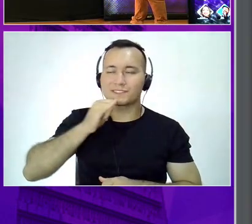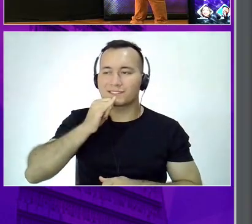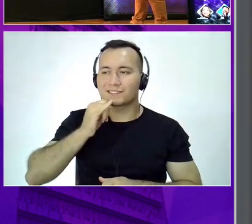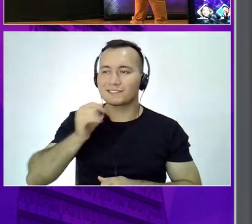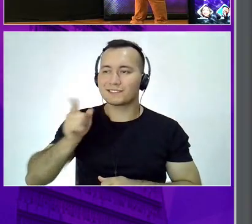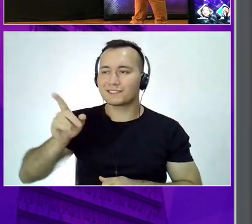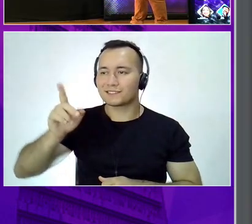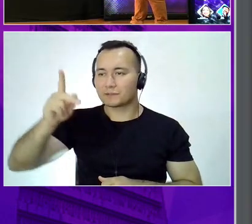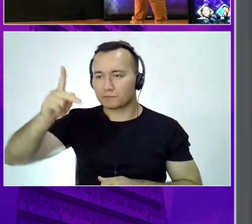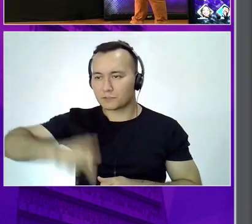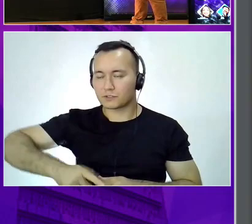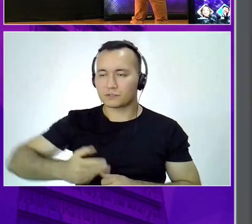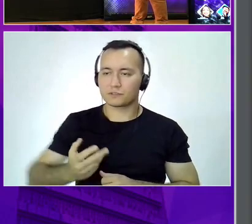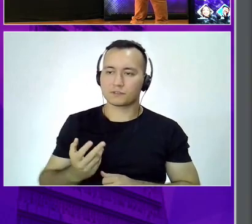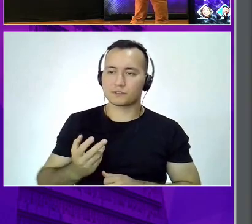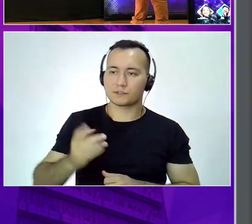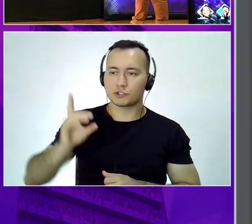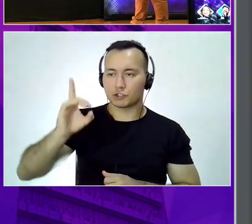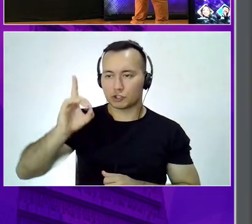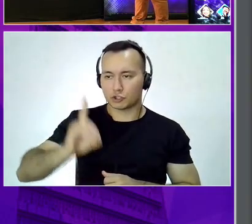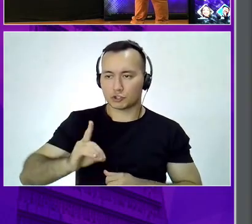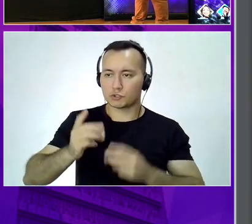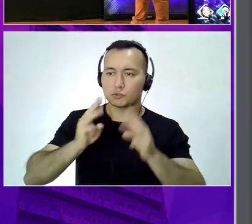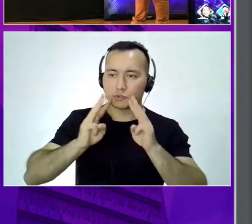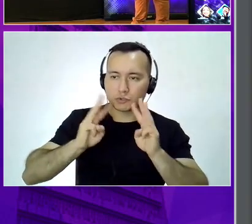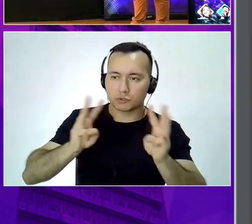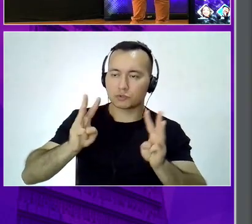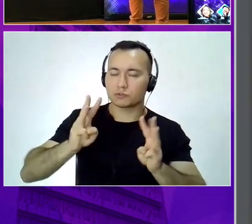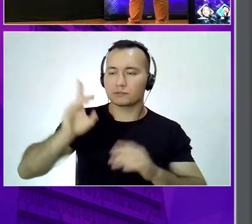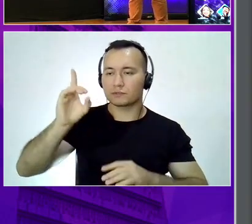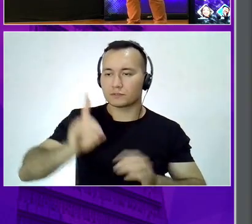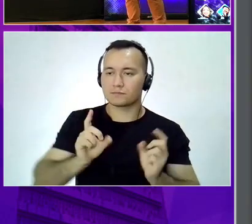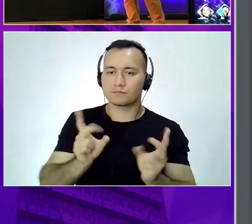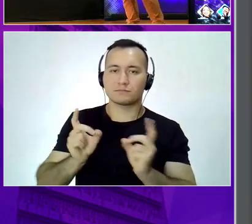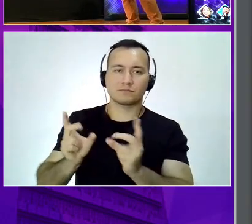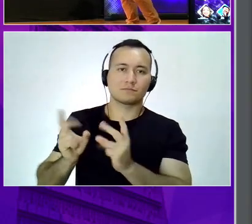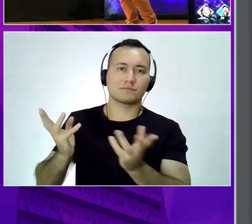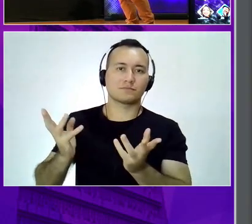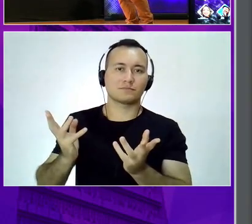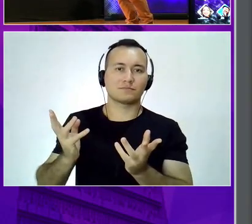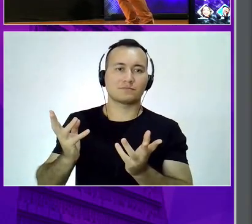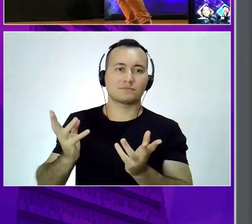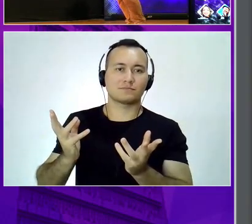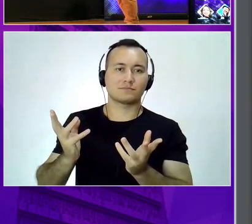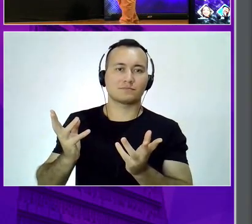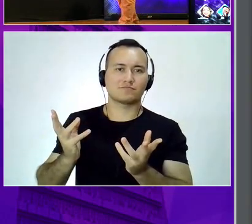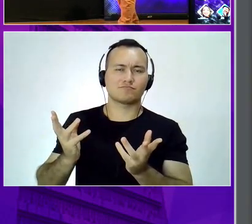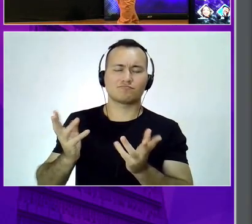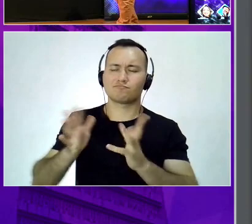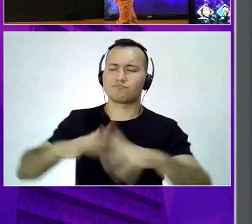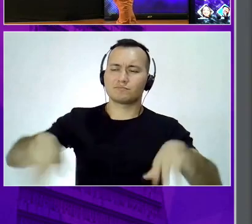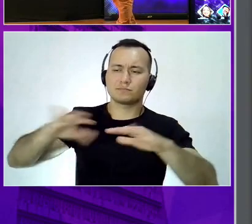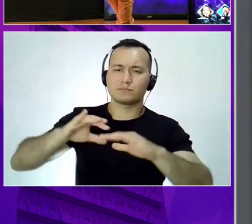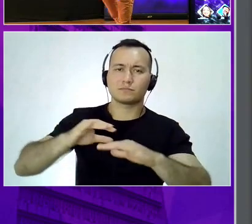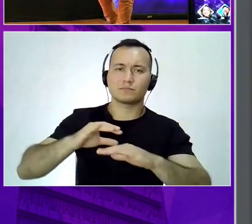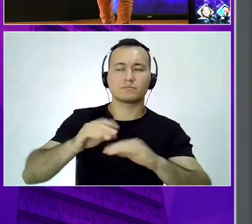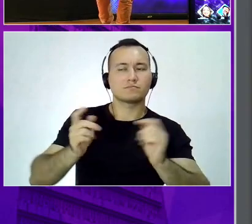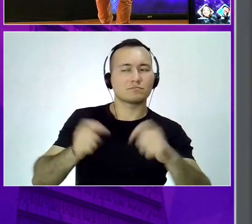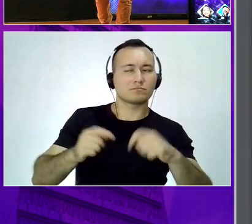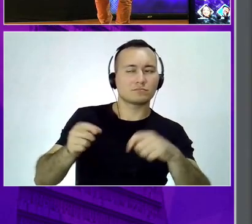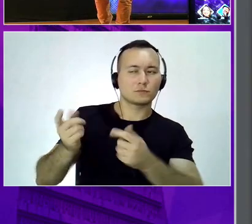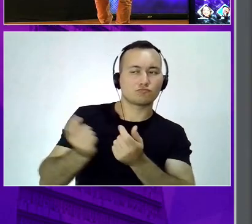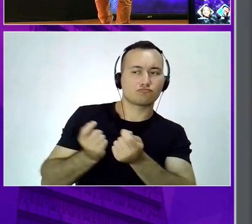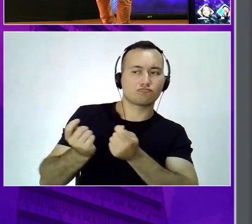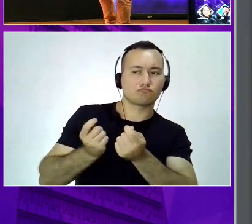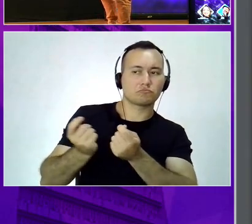diretor de desenvolvimento, diretor de marketing, diretor de vendas, enfim, tragam todas as pessoas que você considera a influência naquele ambiente, né, para que